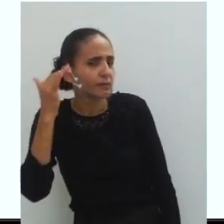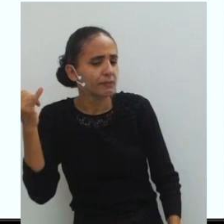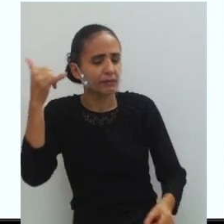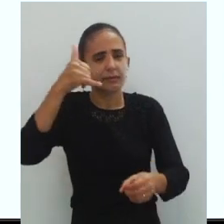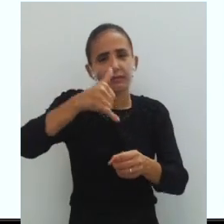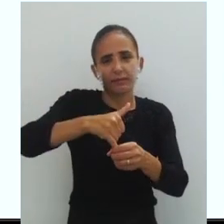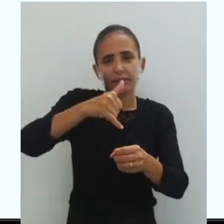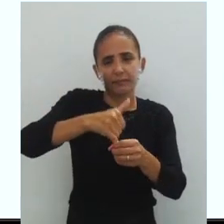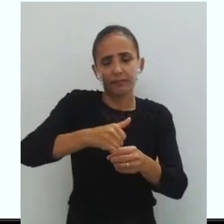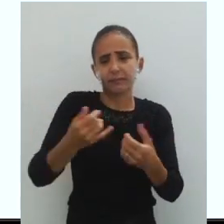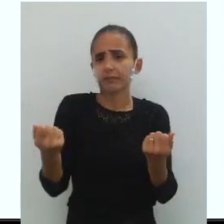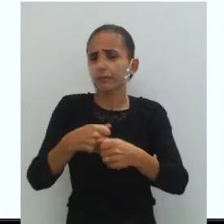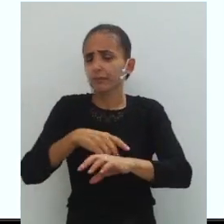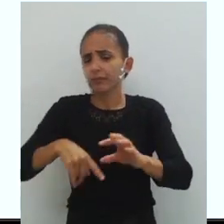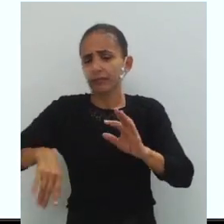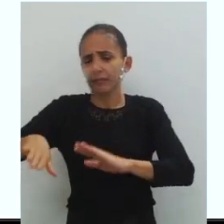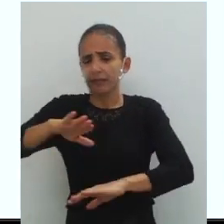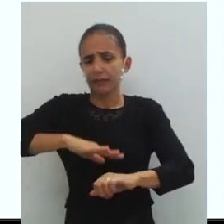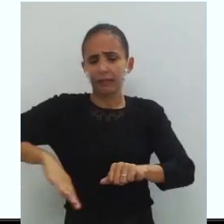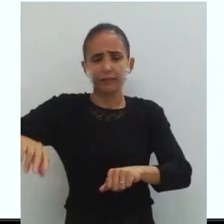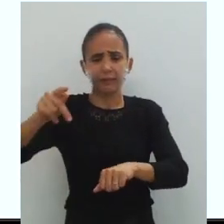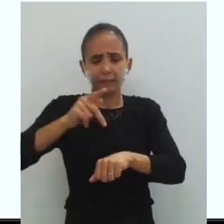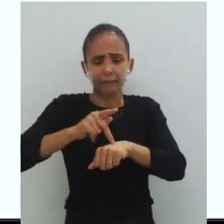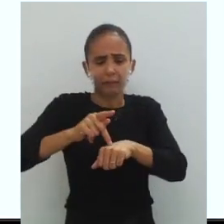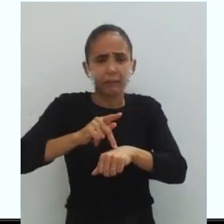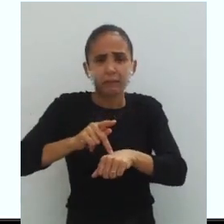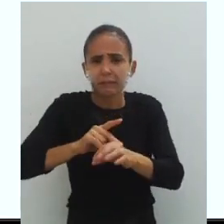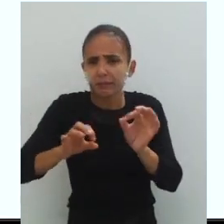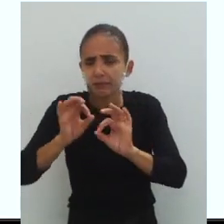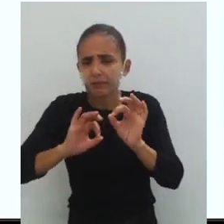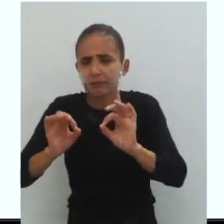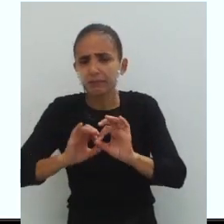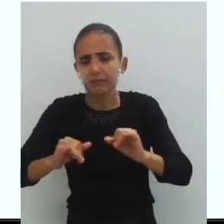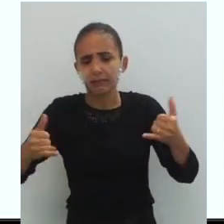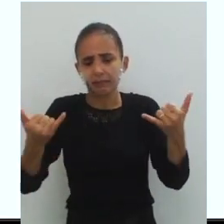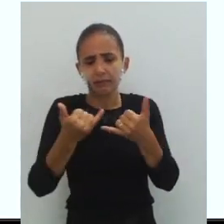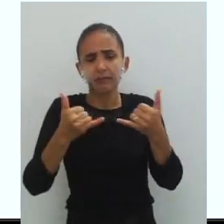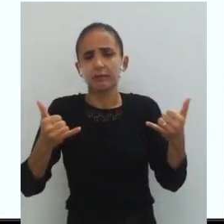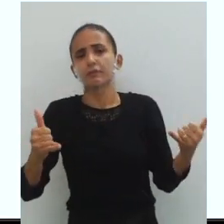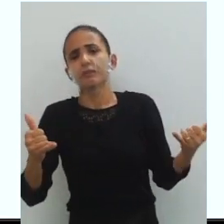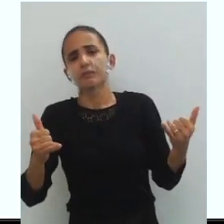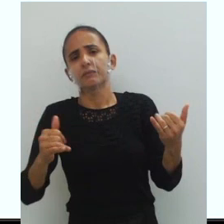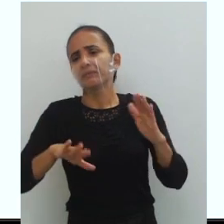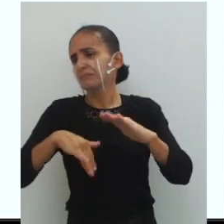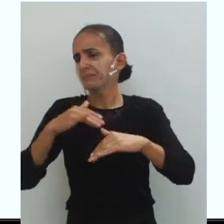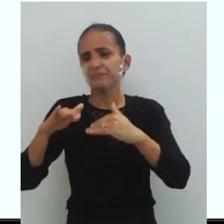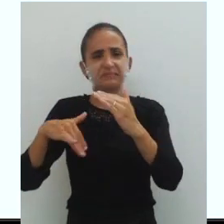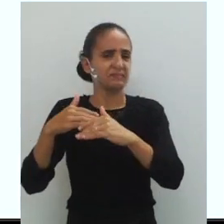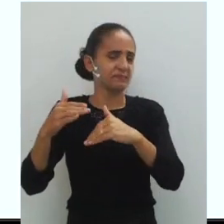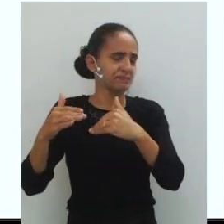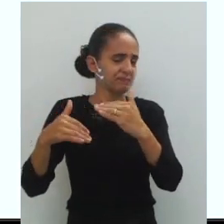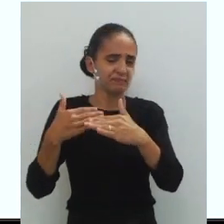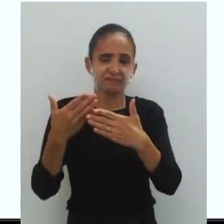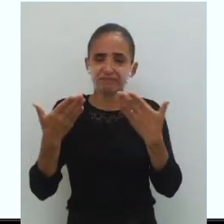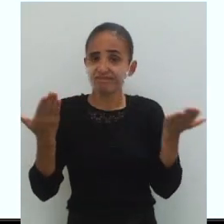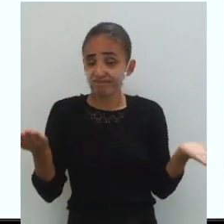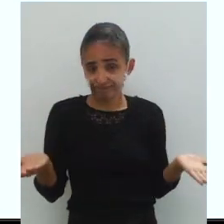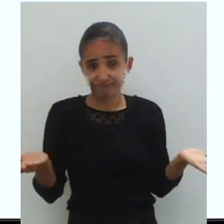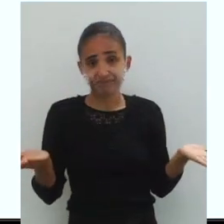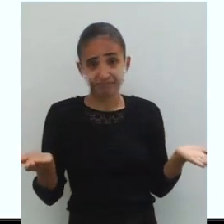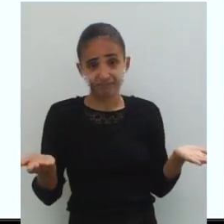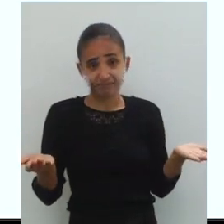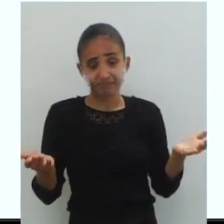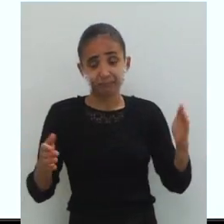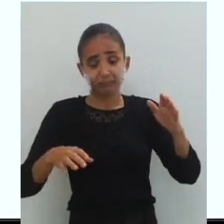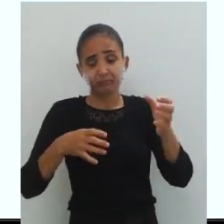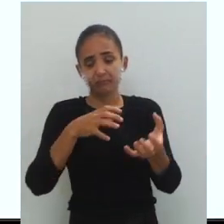do petróleo. É uma fonte energética que não é renovável. Então, a indústria